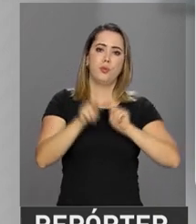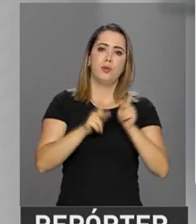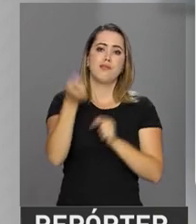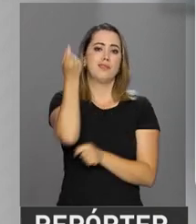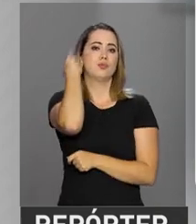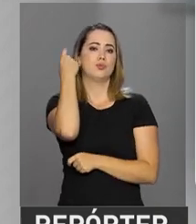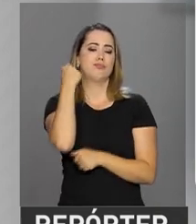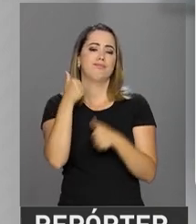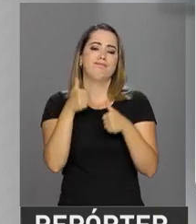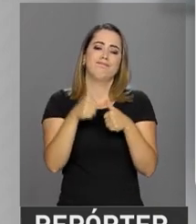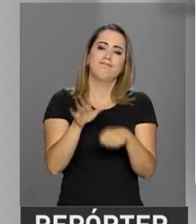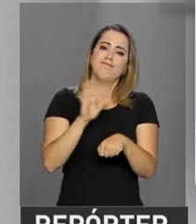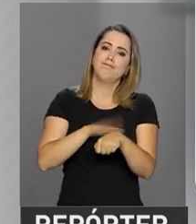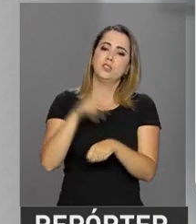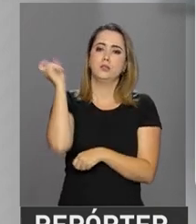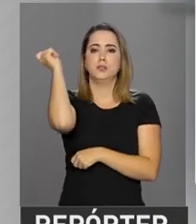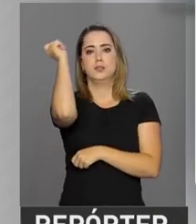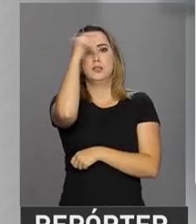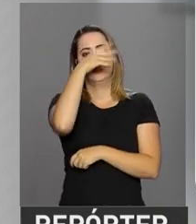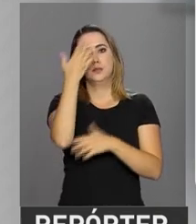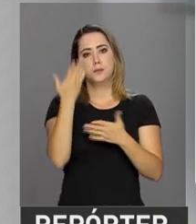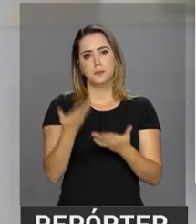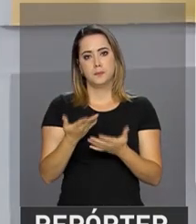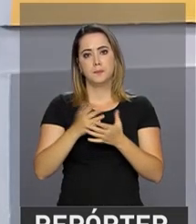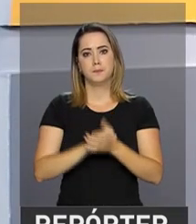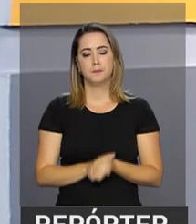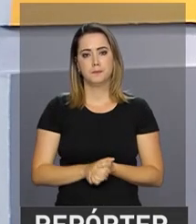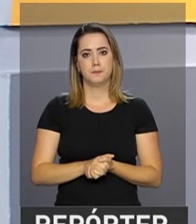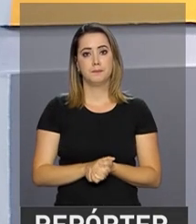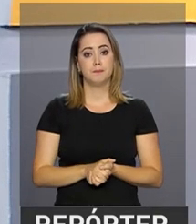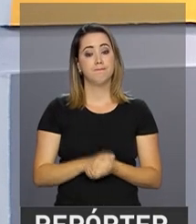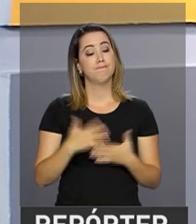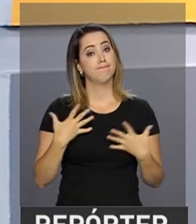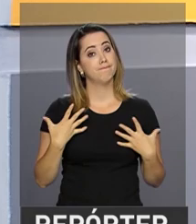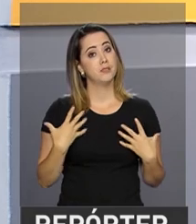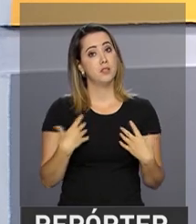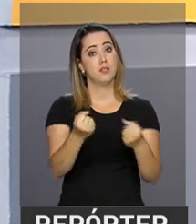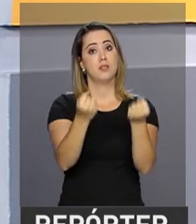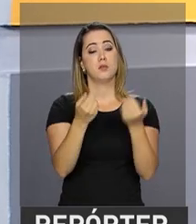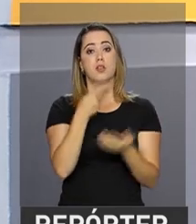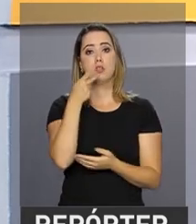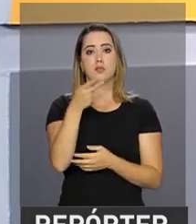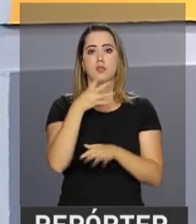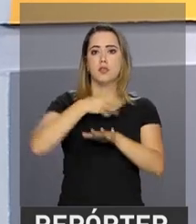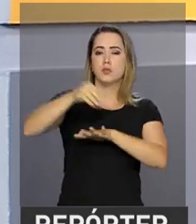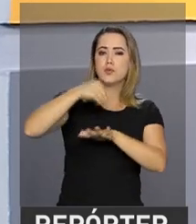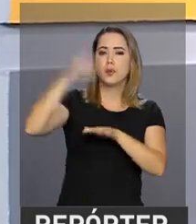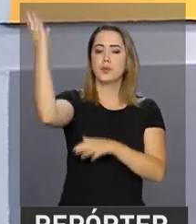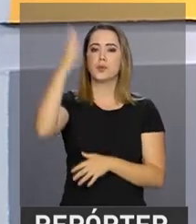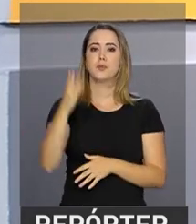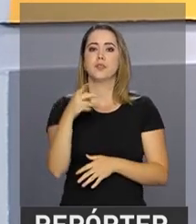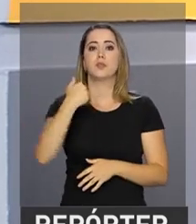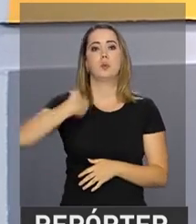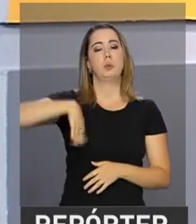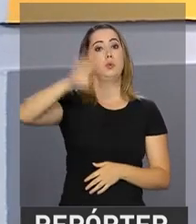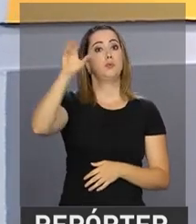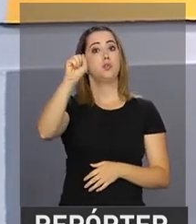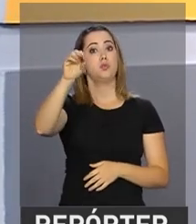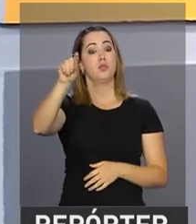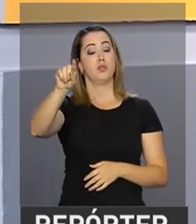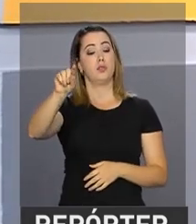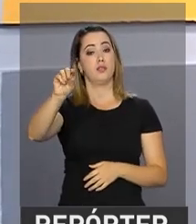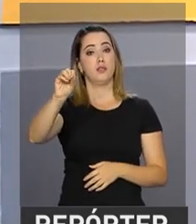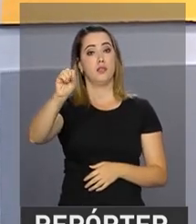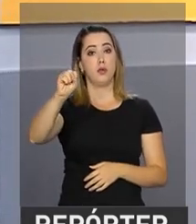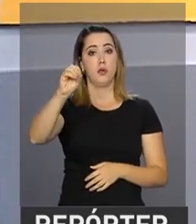mexicano nesta hora tão difícil. Bom, vamos passar agora para as notícias no Brasil, onde mais de 80